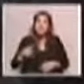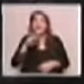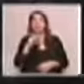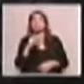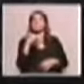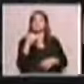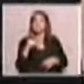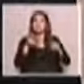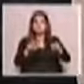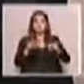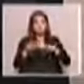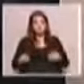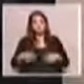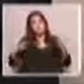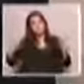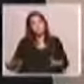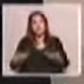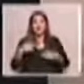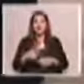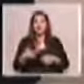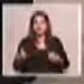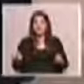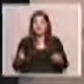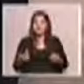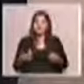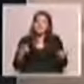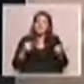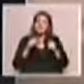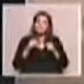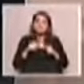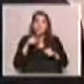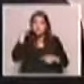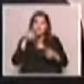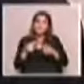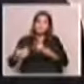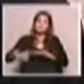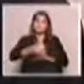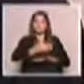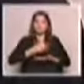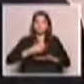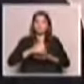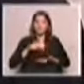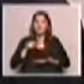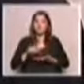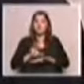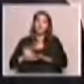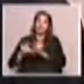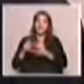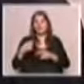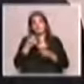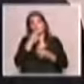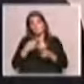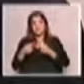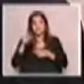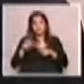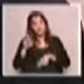que vão agora ser repercutidos no mundo do nativo, de uma indústria farmacêutica para a Pessoa Portugal. Portanto,